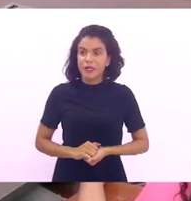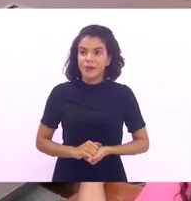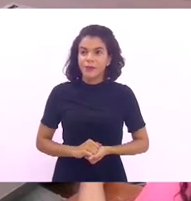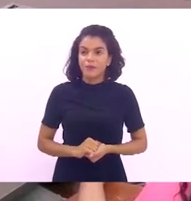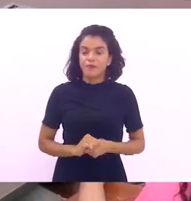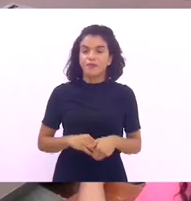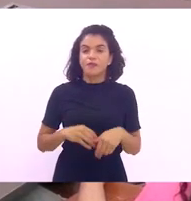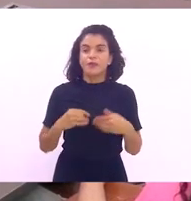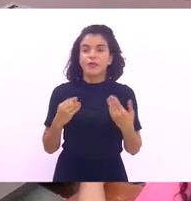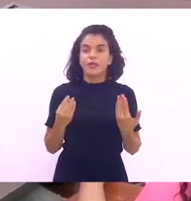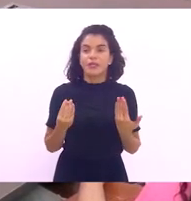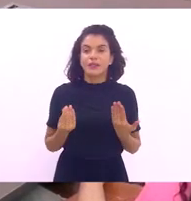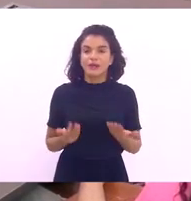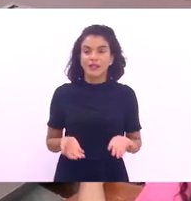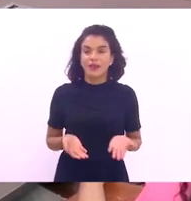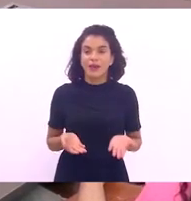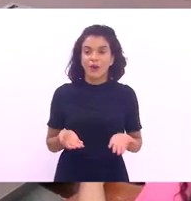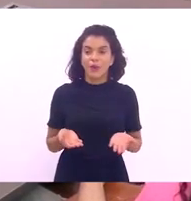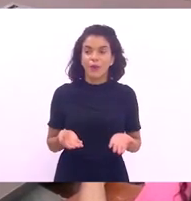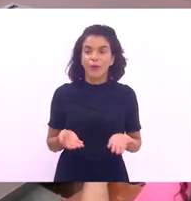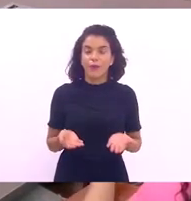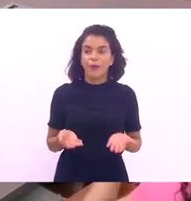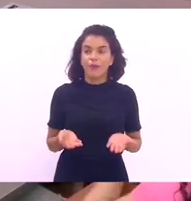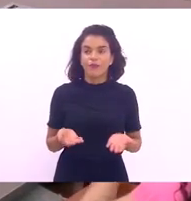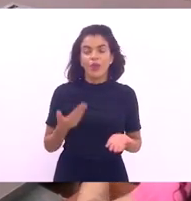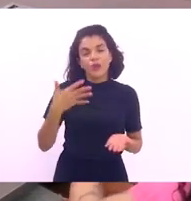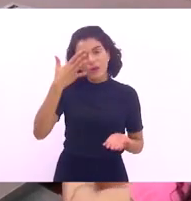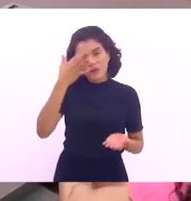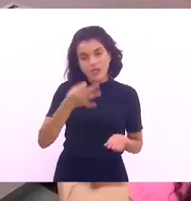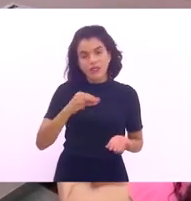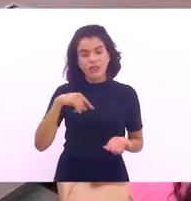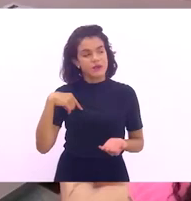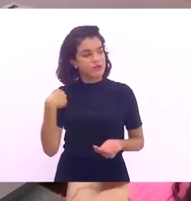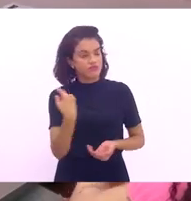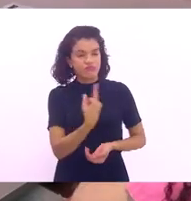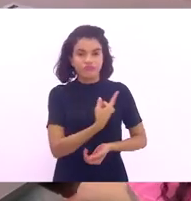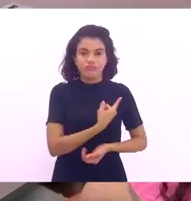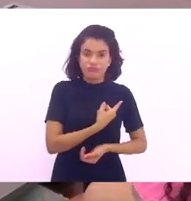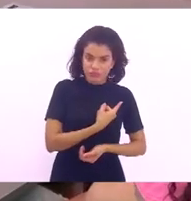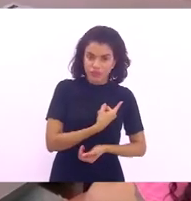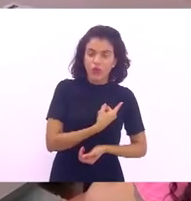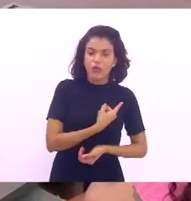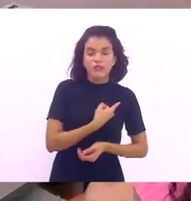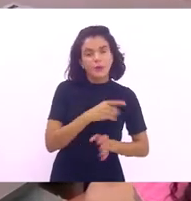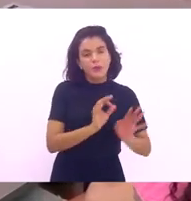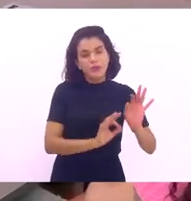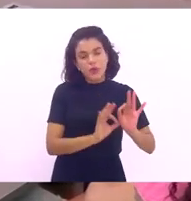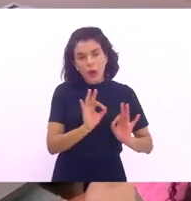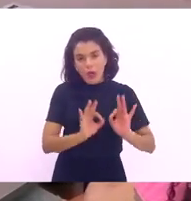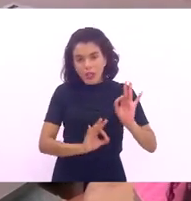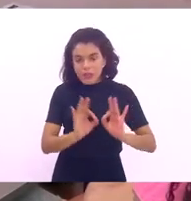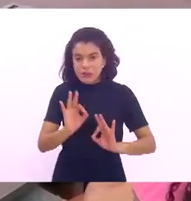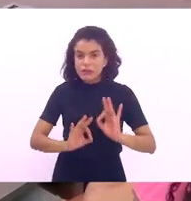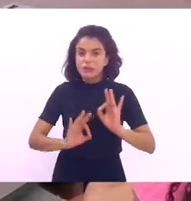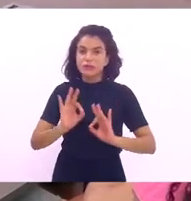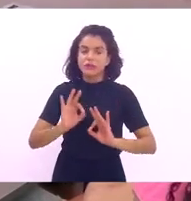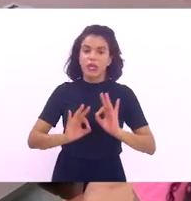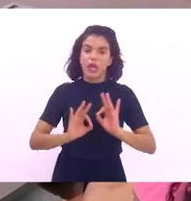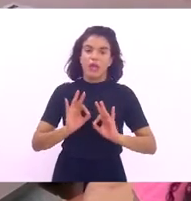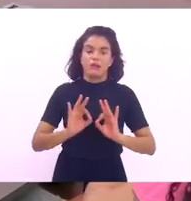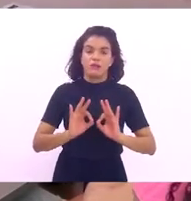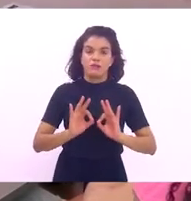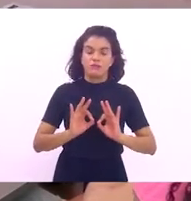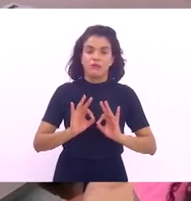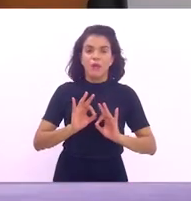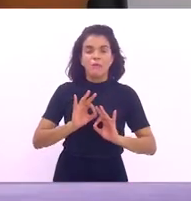então eu tenho certeza que coletivamente estamos organizadas para que a gente